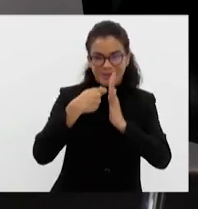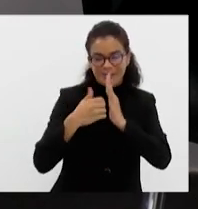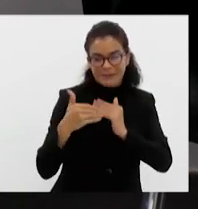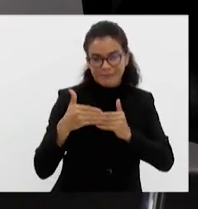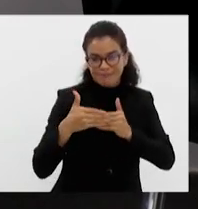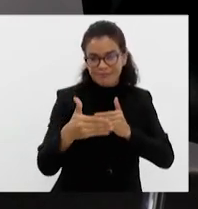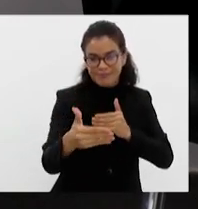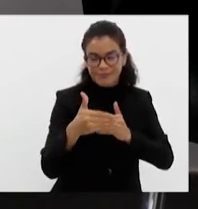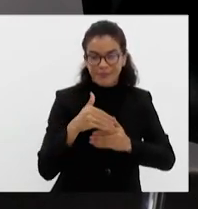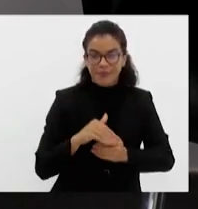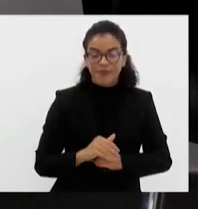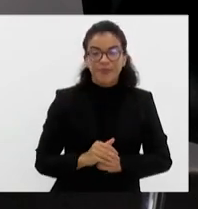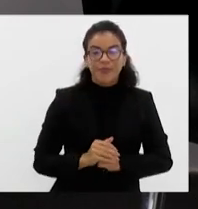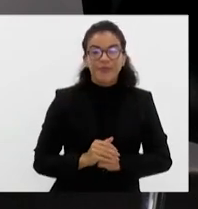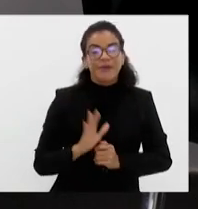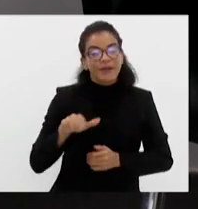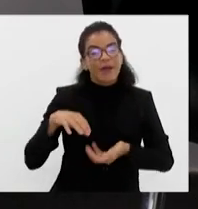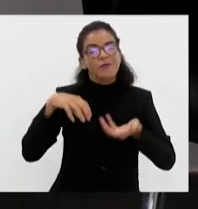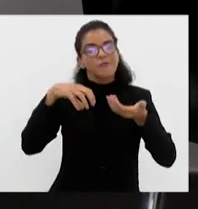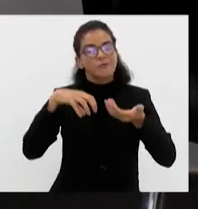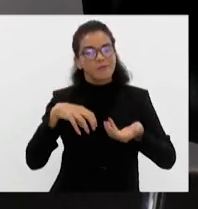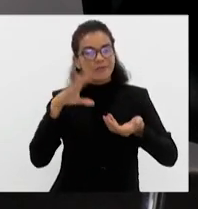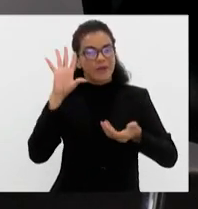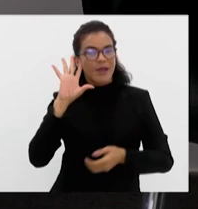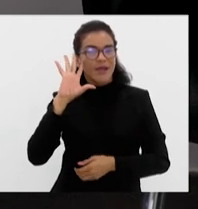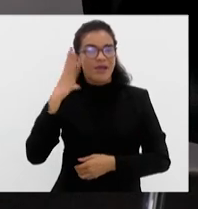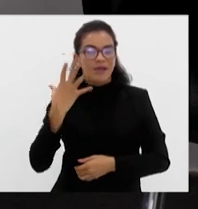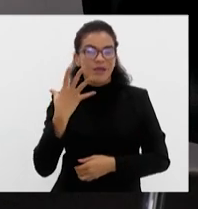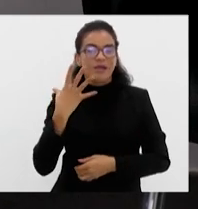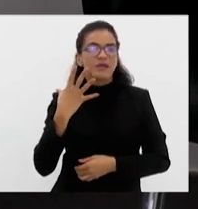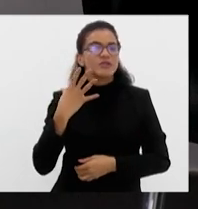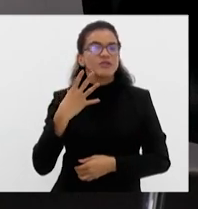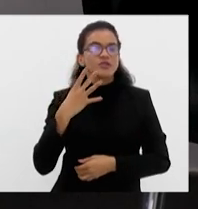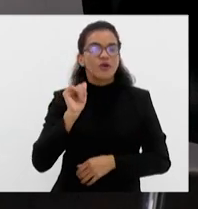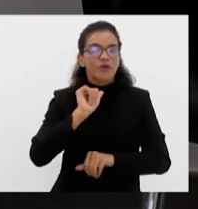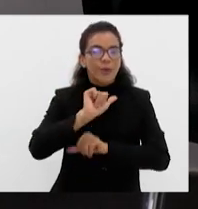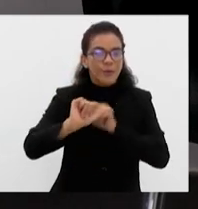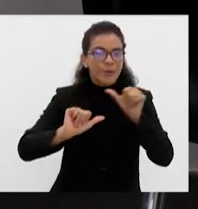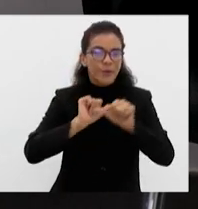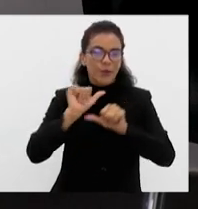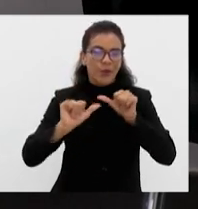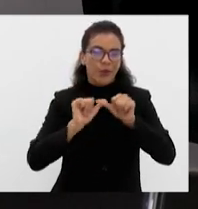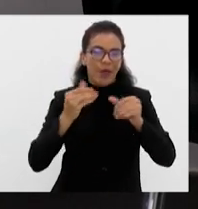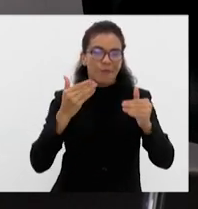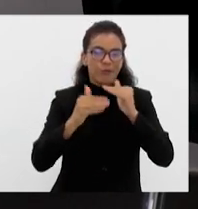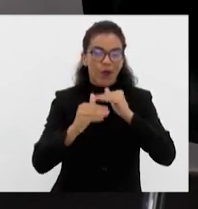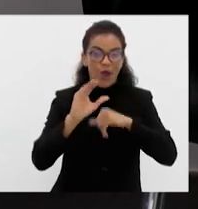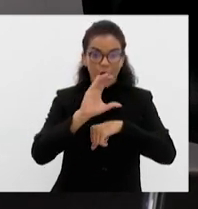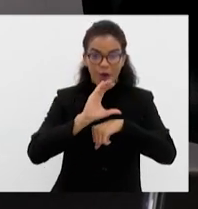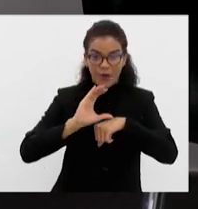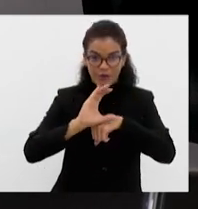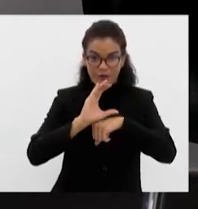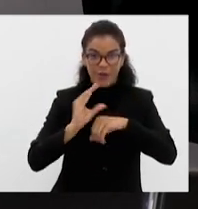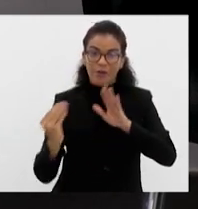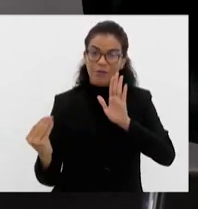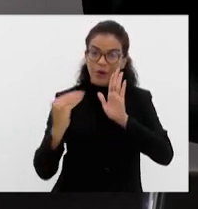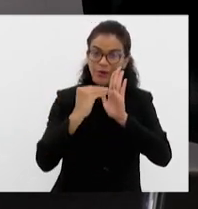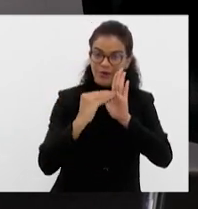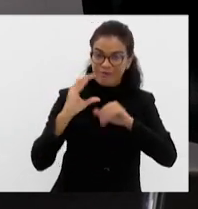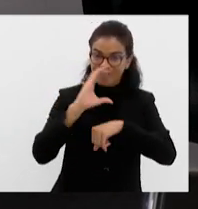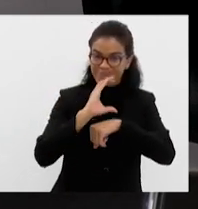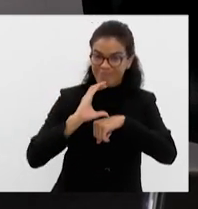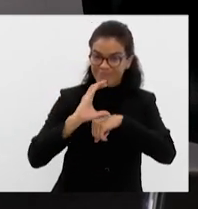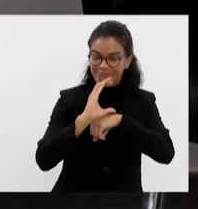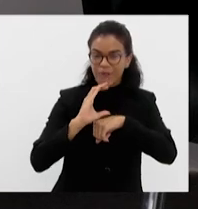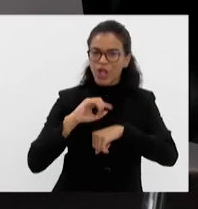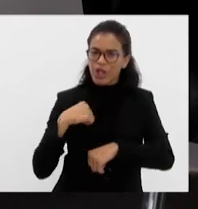Nacional resolveu acabar com essa inconstitucionalidade e colocou na Constituição claramente